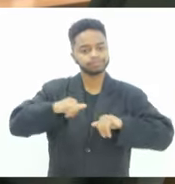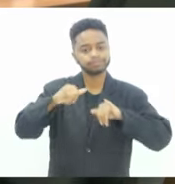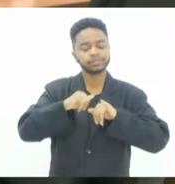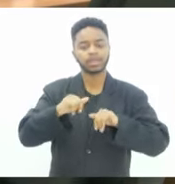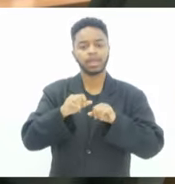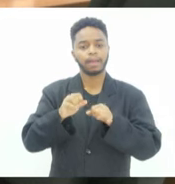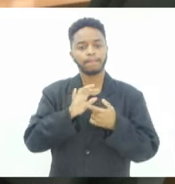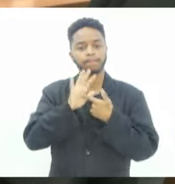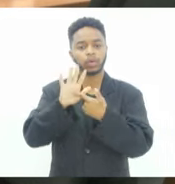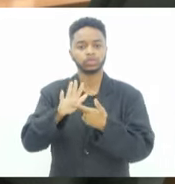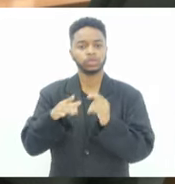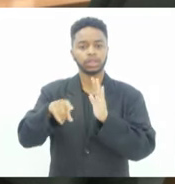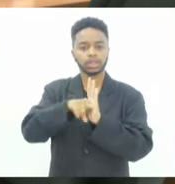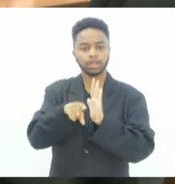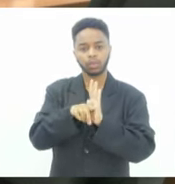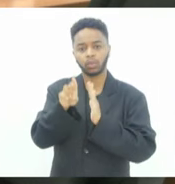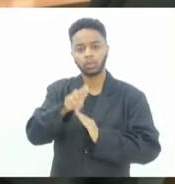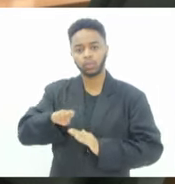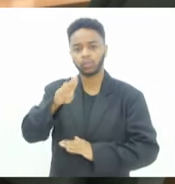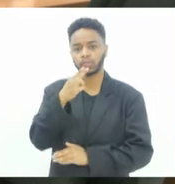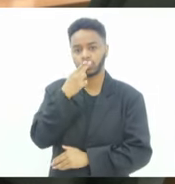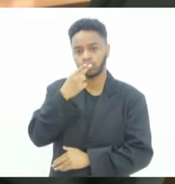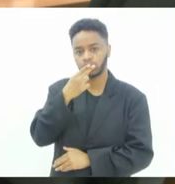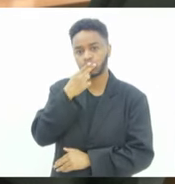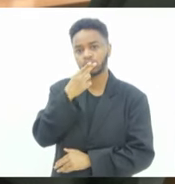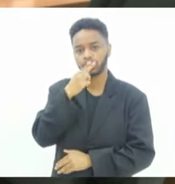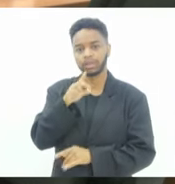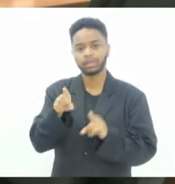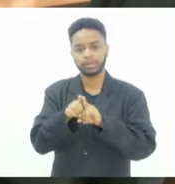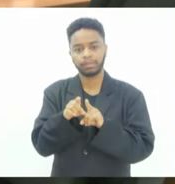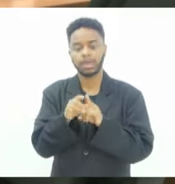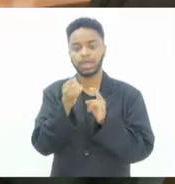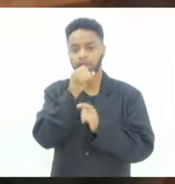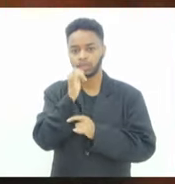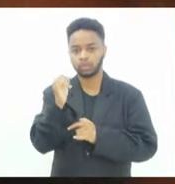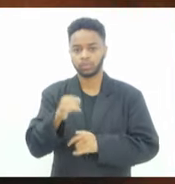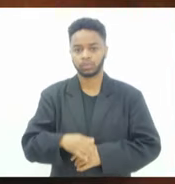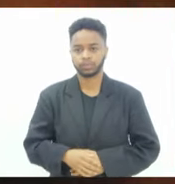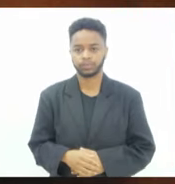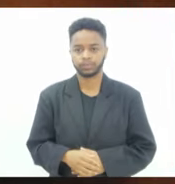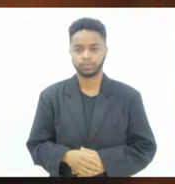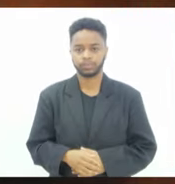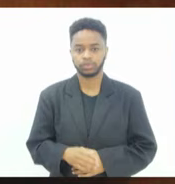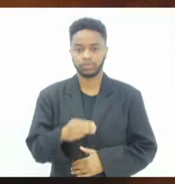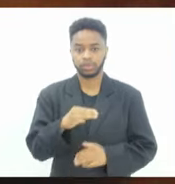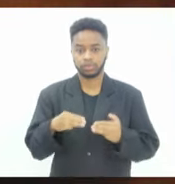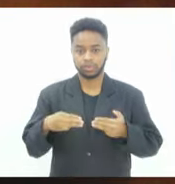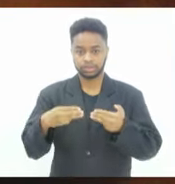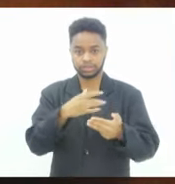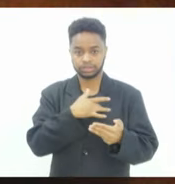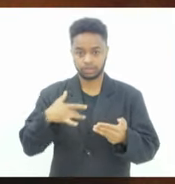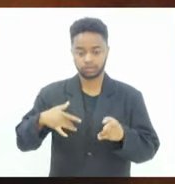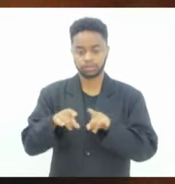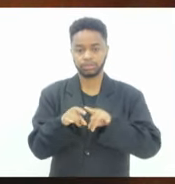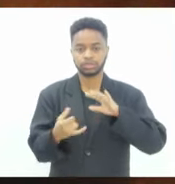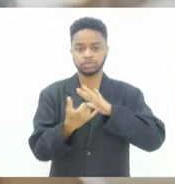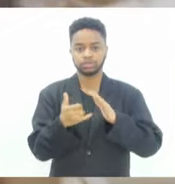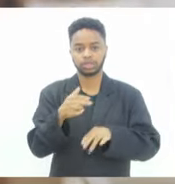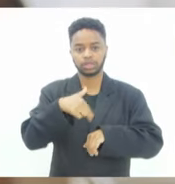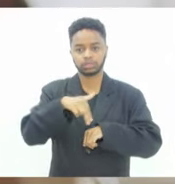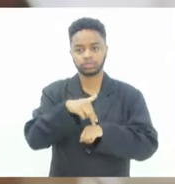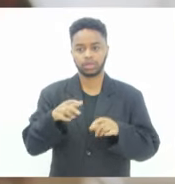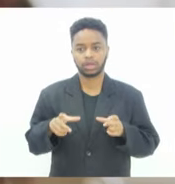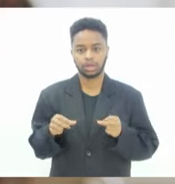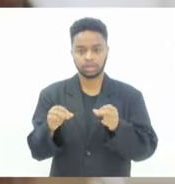impacto negativo do uso de cigarros convencionais e eletrônicos. O Ministério da Saúde e o Instituto Nacional de Câncer